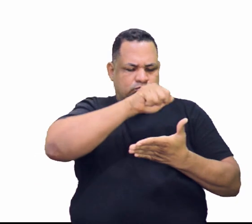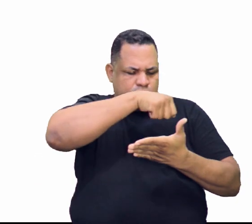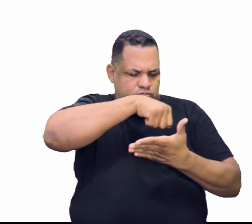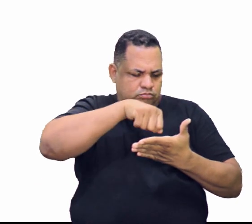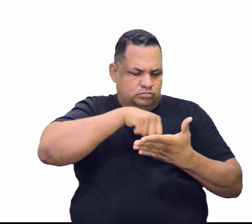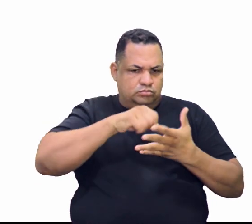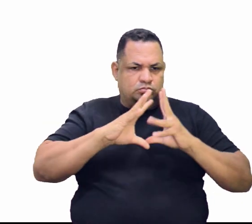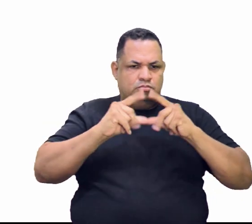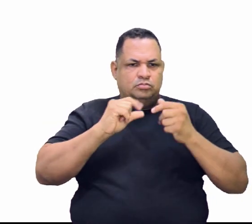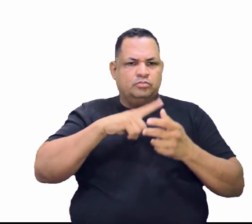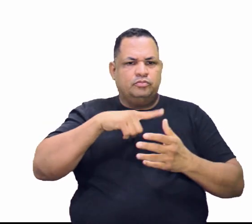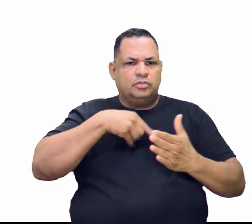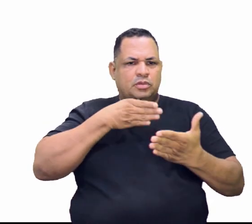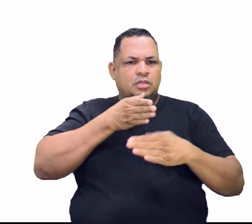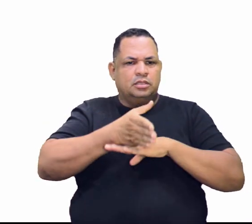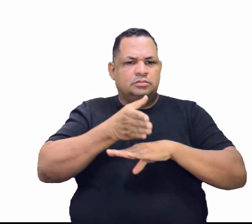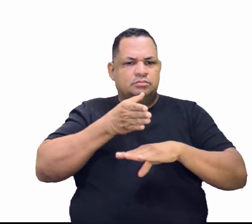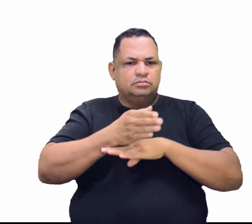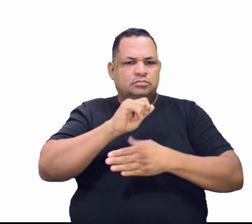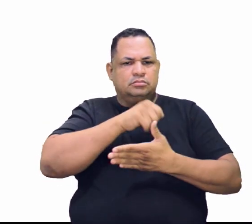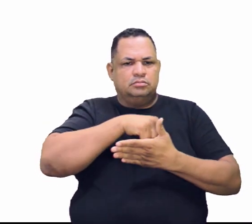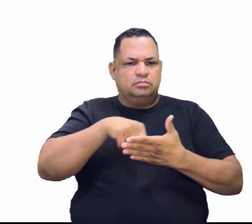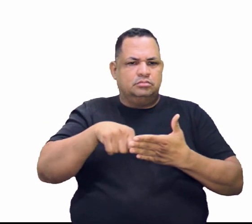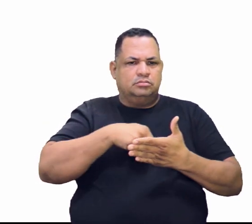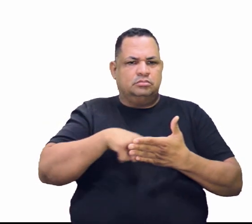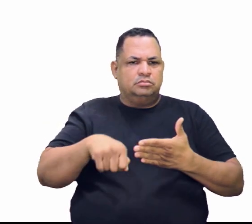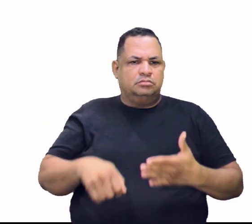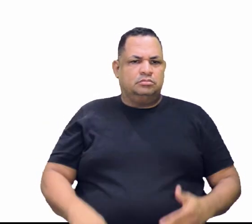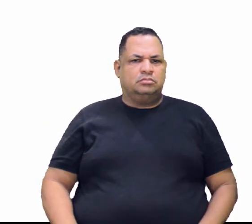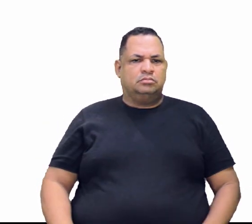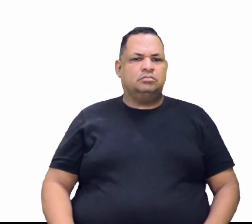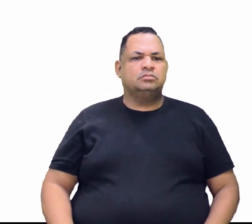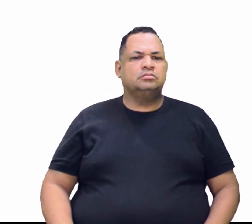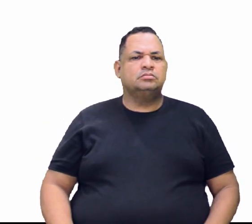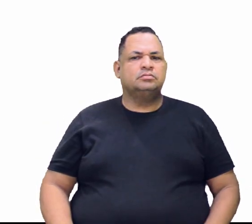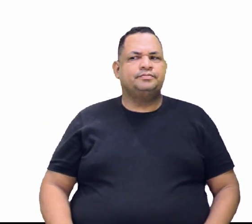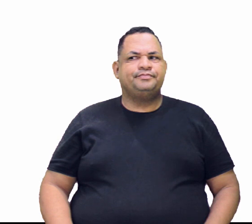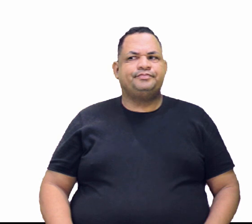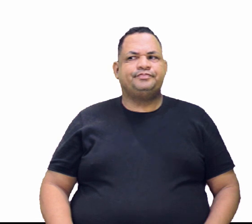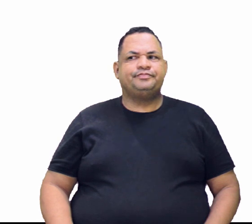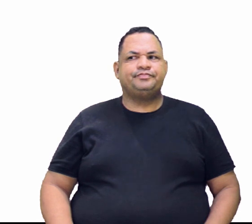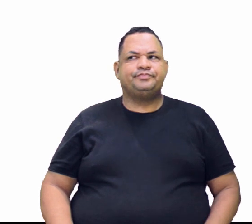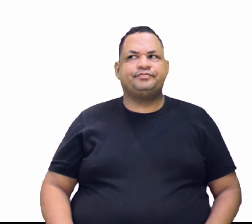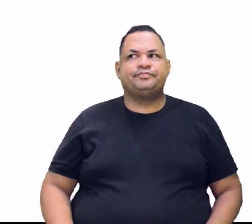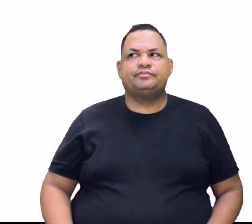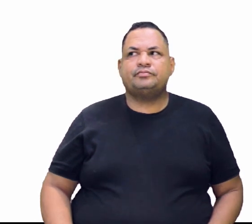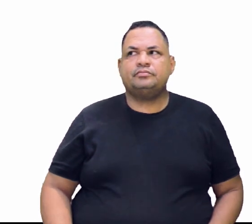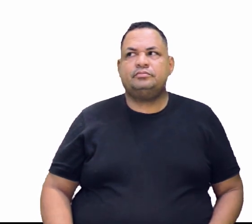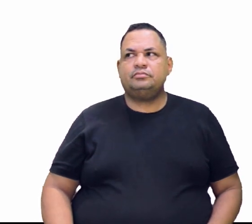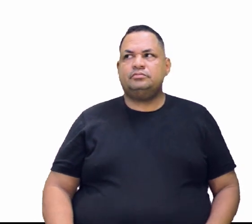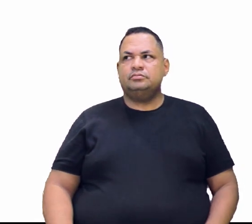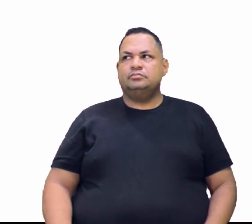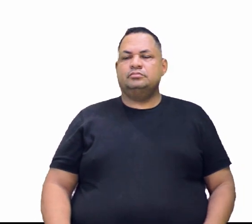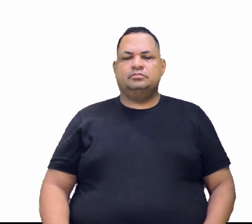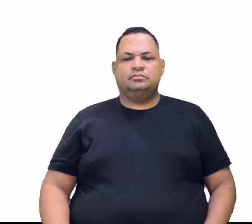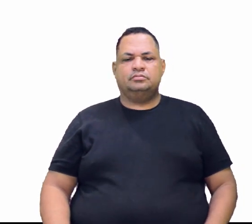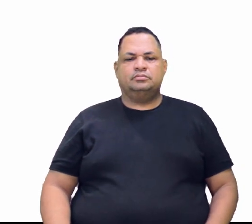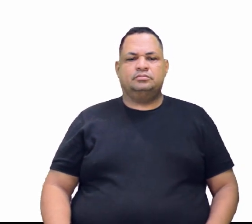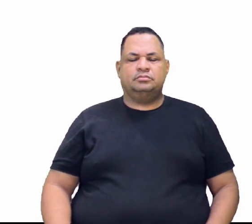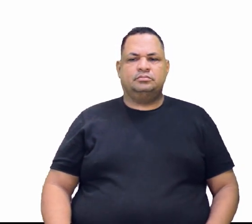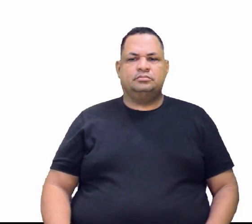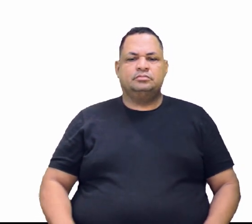tive acesso a essas anotações, essas cadernetas do Rondon. Inclusive, vai ser